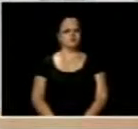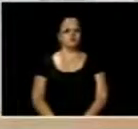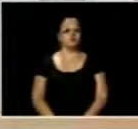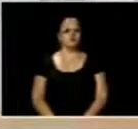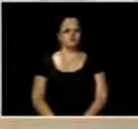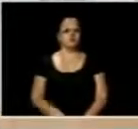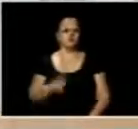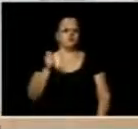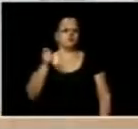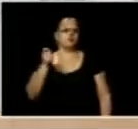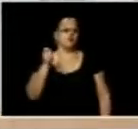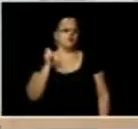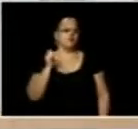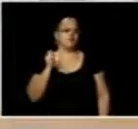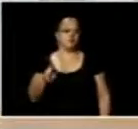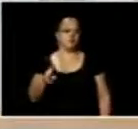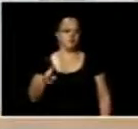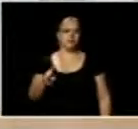olha só.